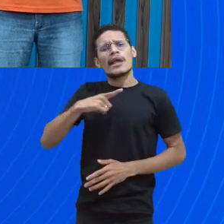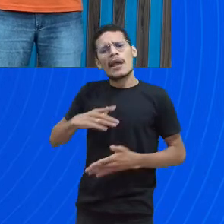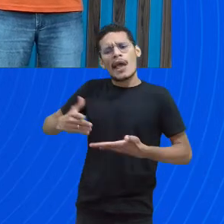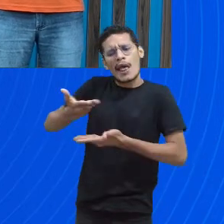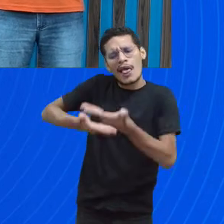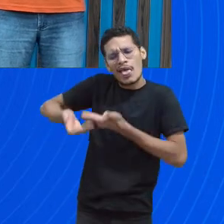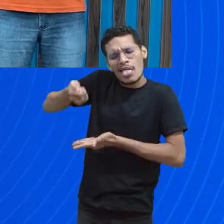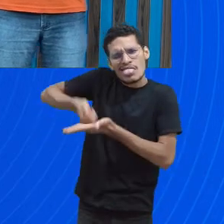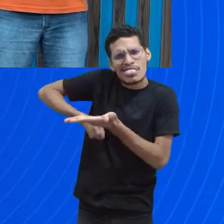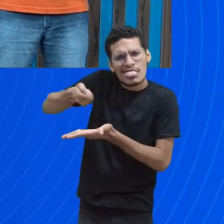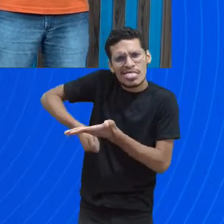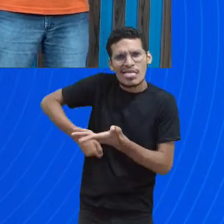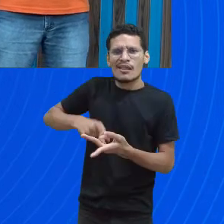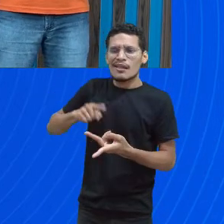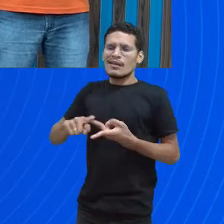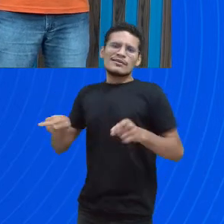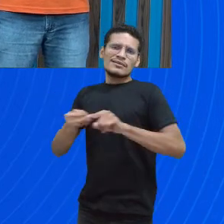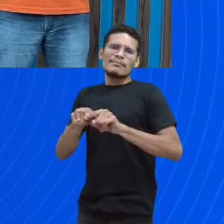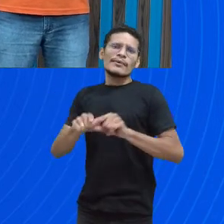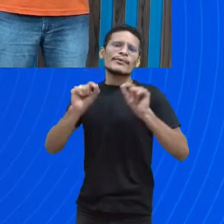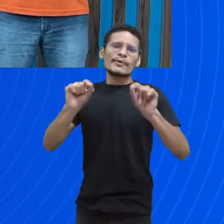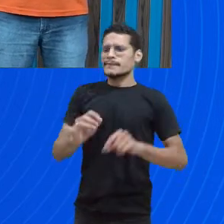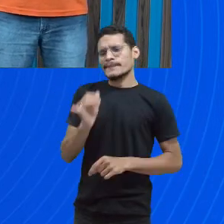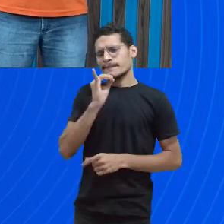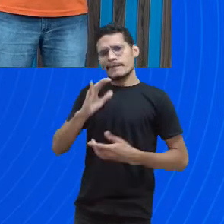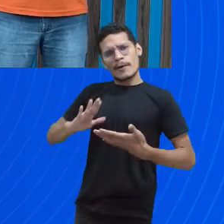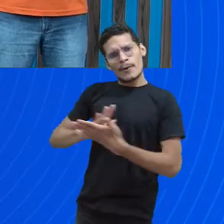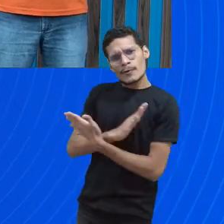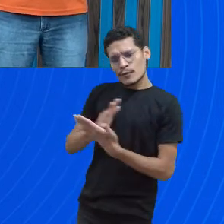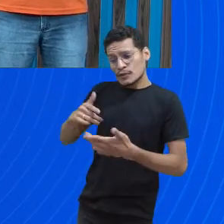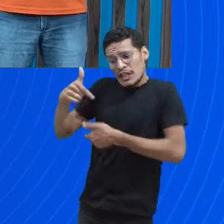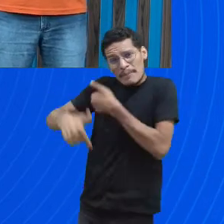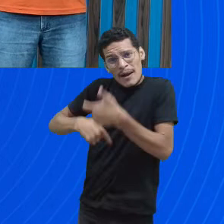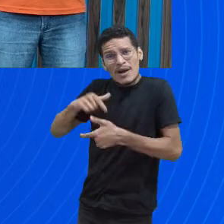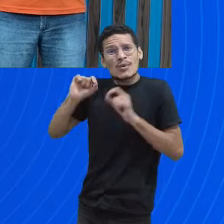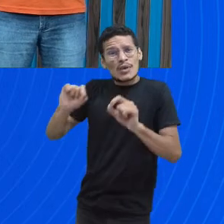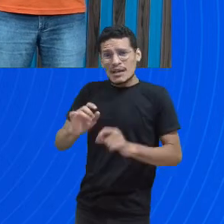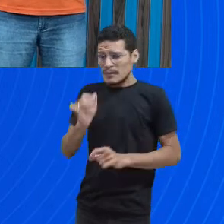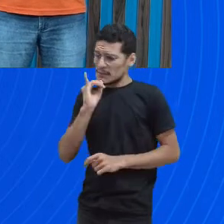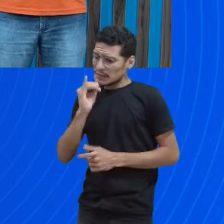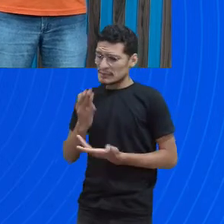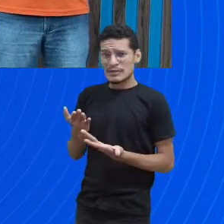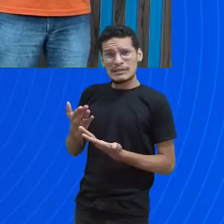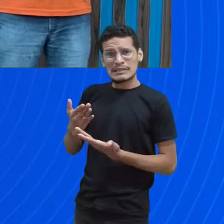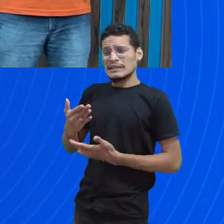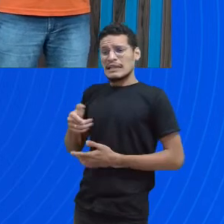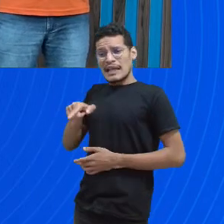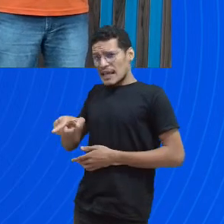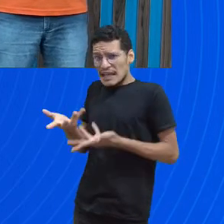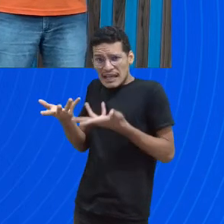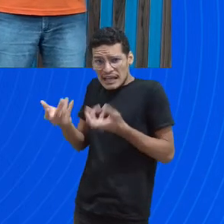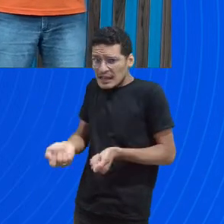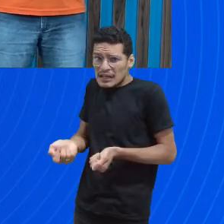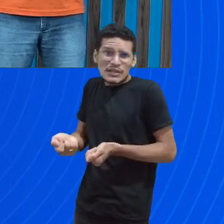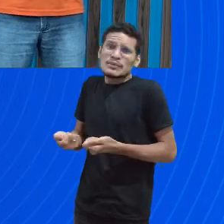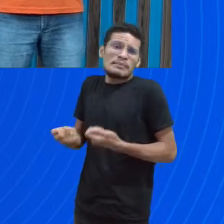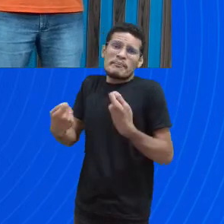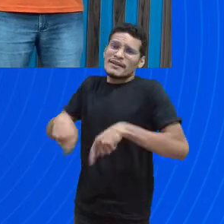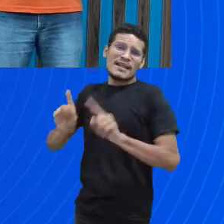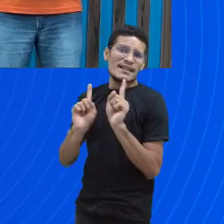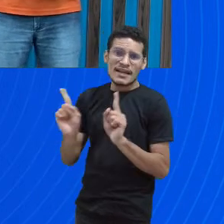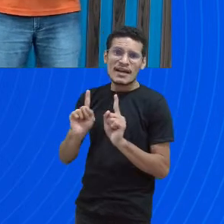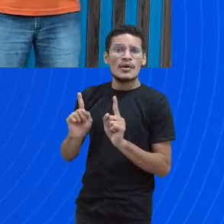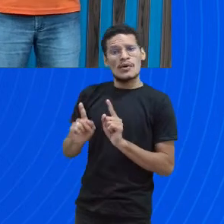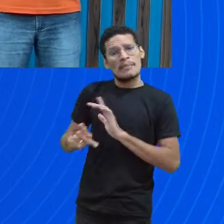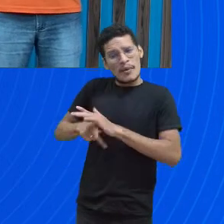autoritárias, muitas vezes se submete ao trabalhador a condições que não deveria submeter, da